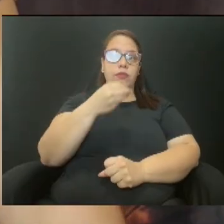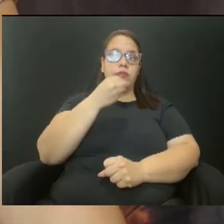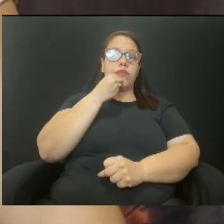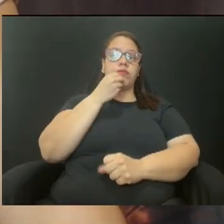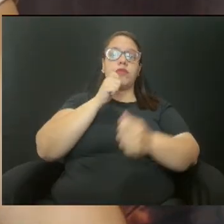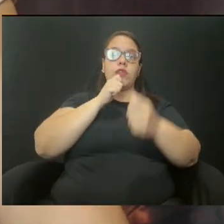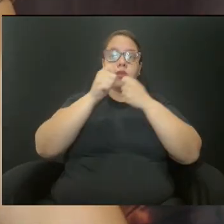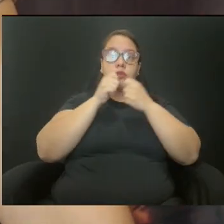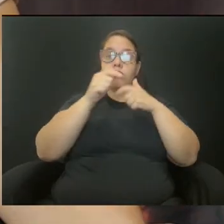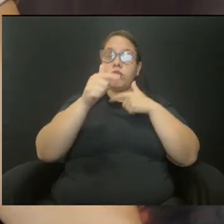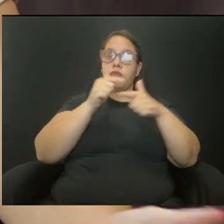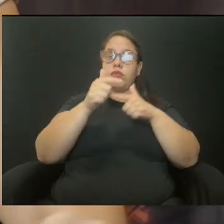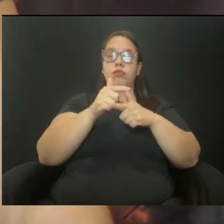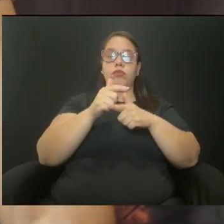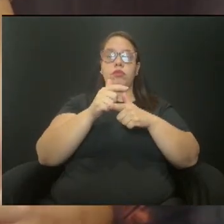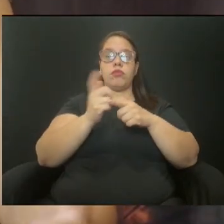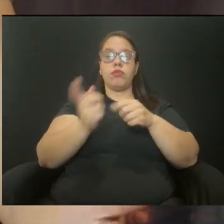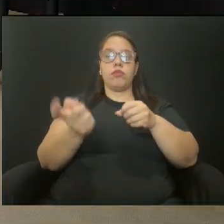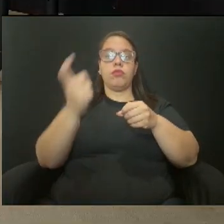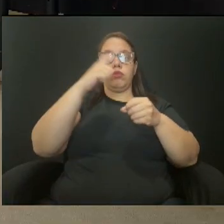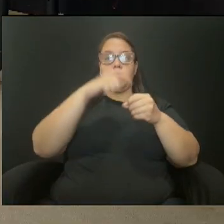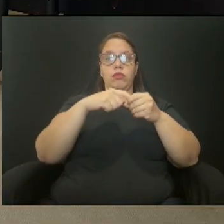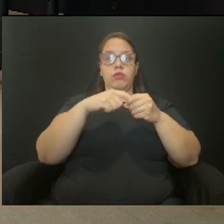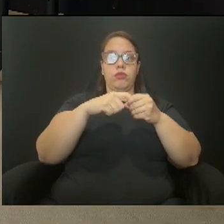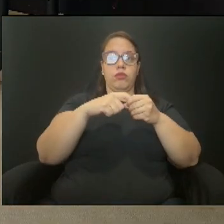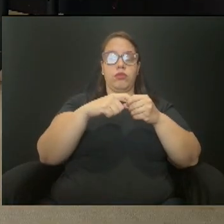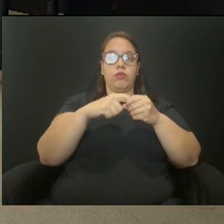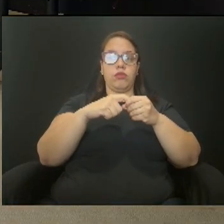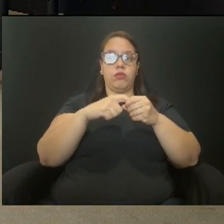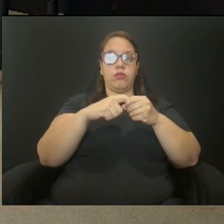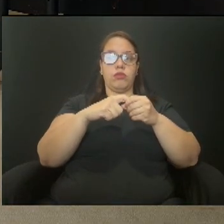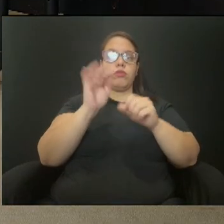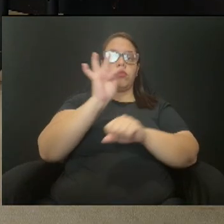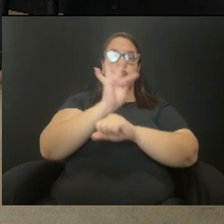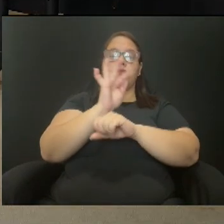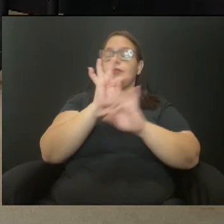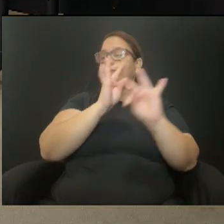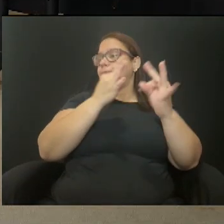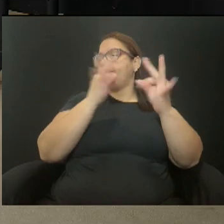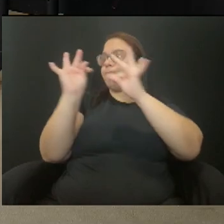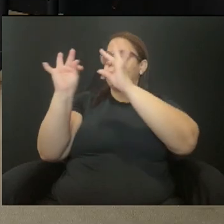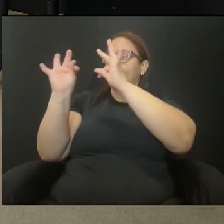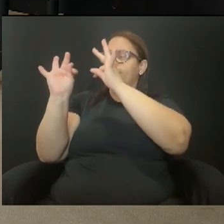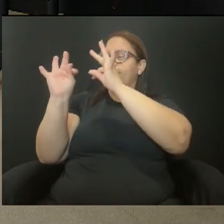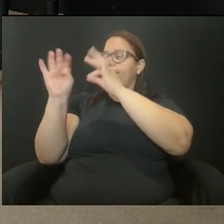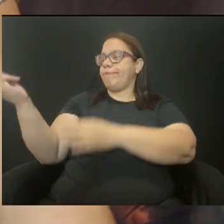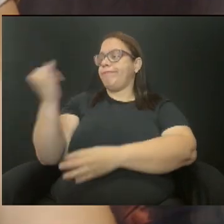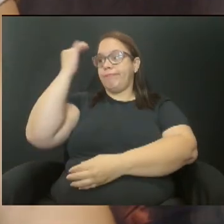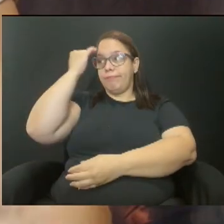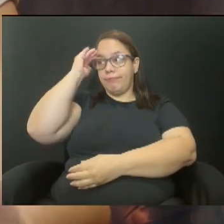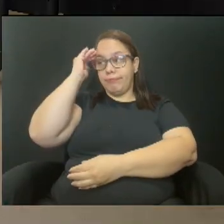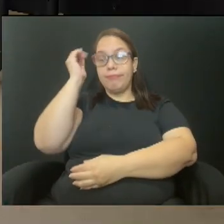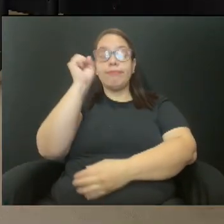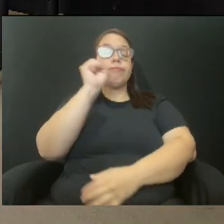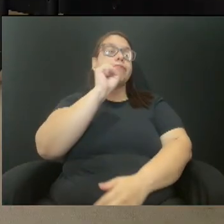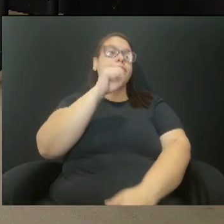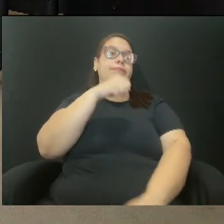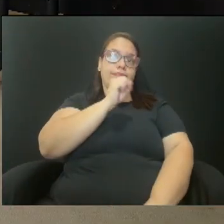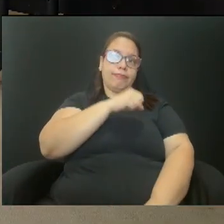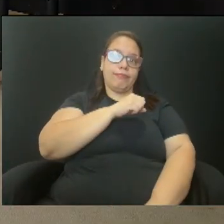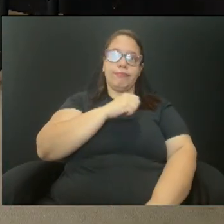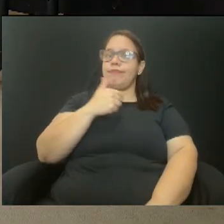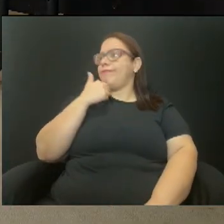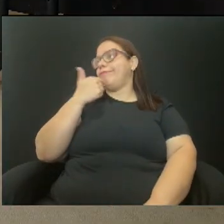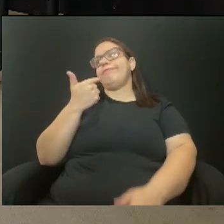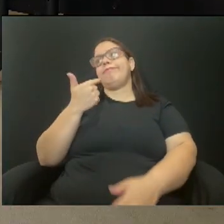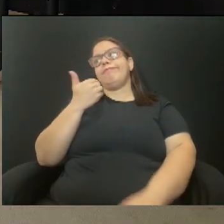se recolocar ali de maneira Mas a formal, né? tecnologia é essencial entender um pouco, né? Exatamente, Isso não né? tem como escapar. É, exatamente.